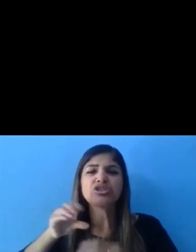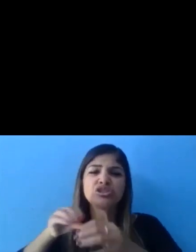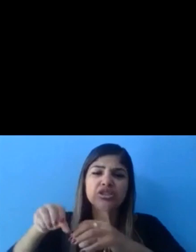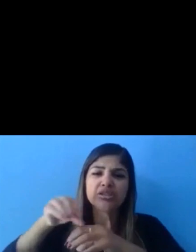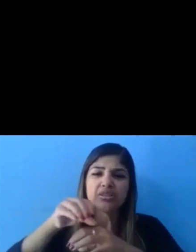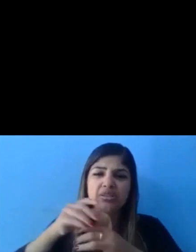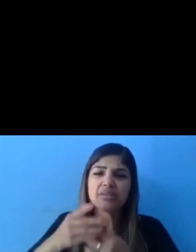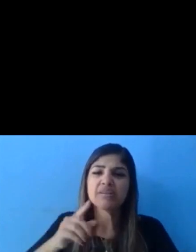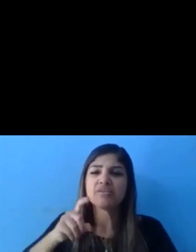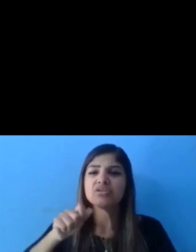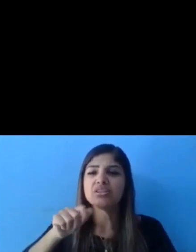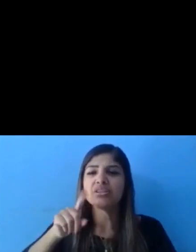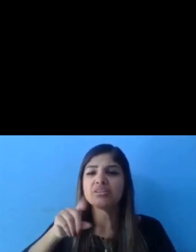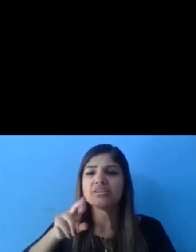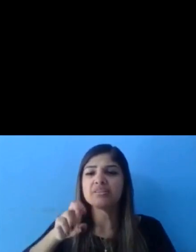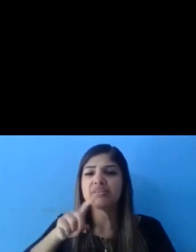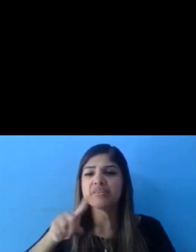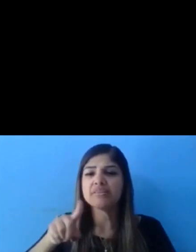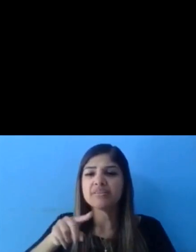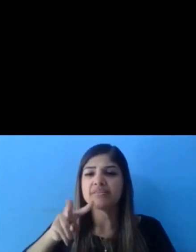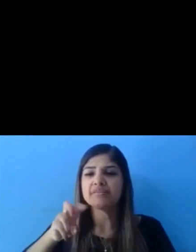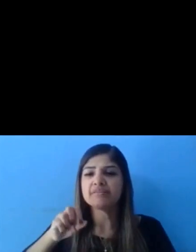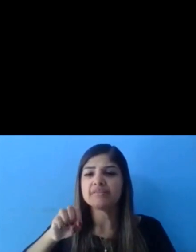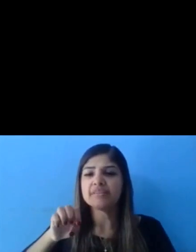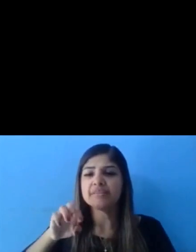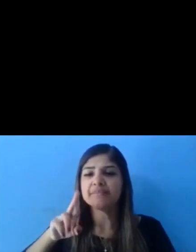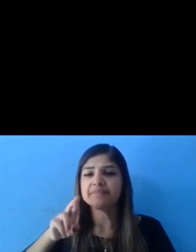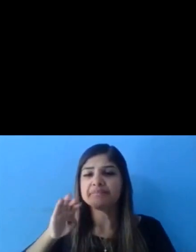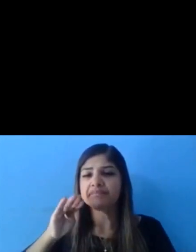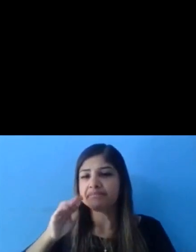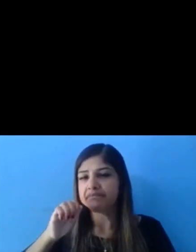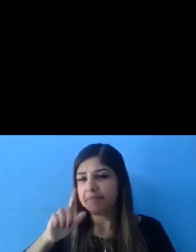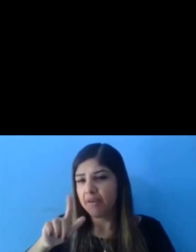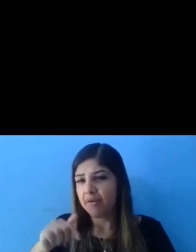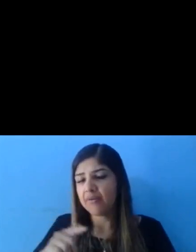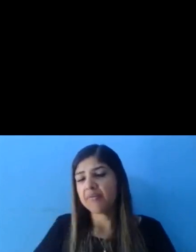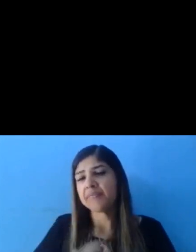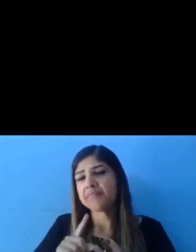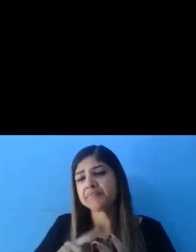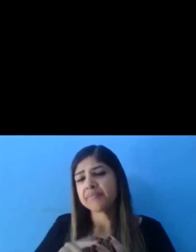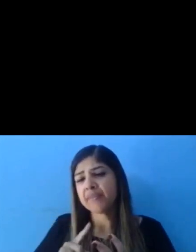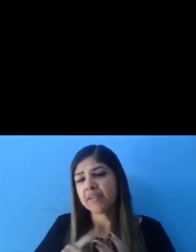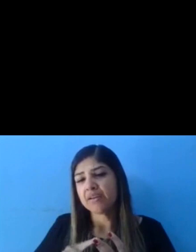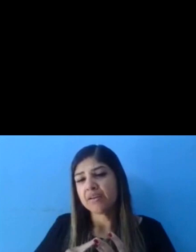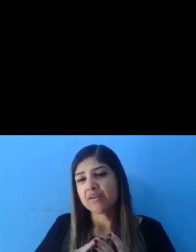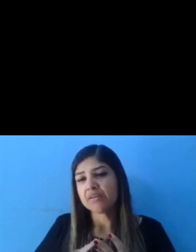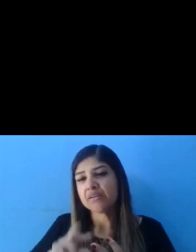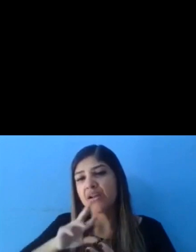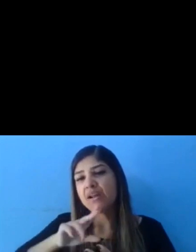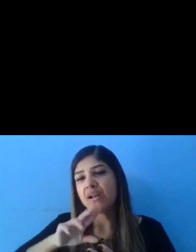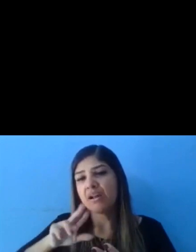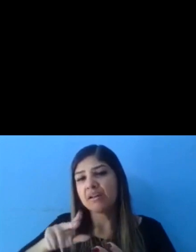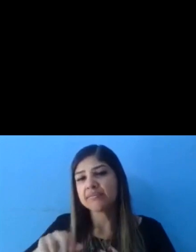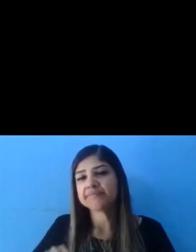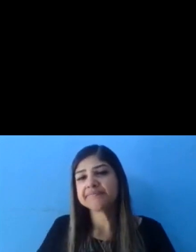bastante, agora tinha os especiais coronavírus na pandemia, eu ouvi. Eu gosto dos podcasts